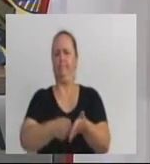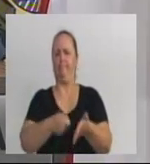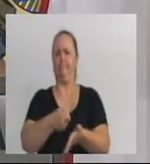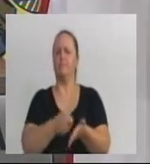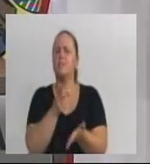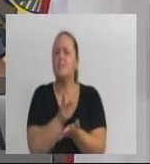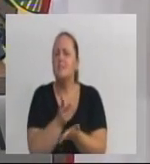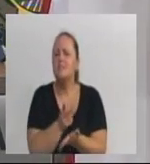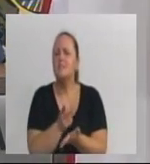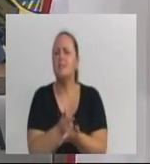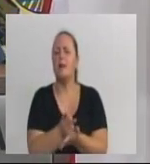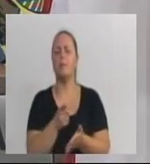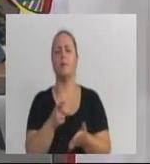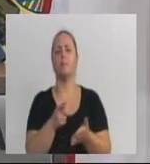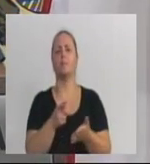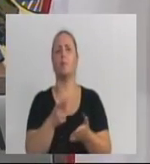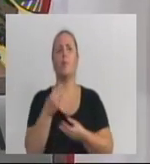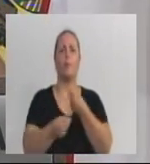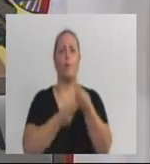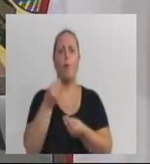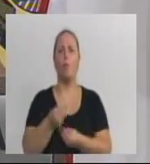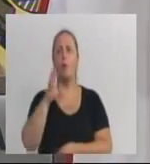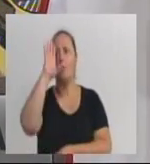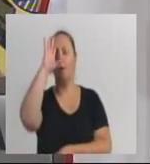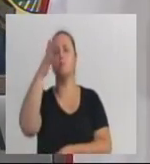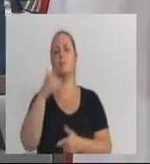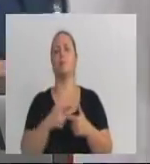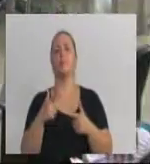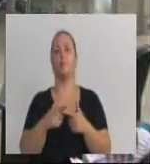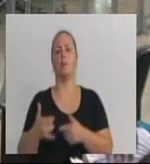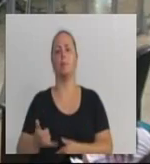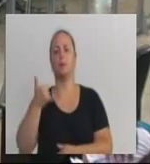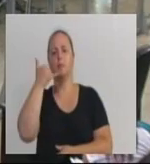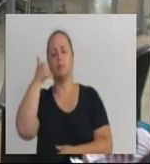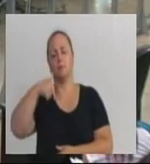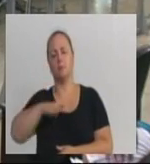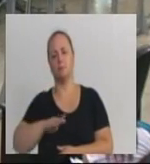sempre cobrando soluções para o problema da telefonia de Blumenau.